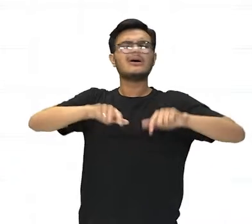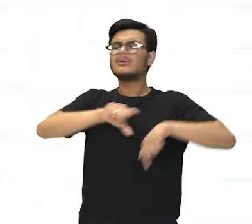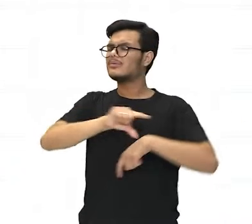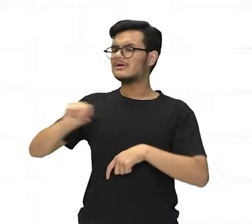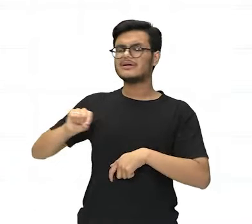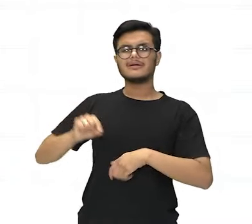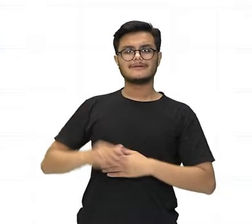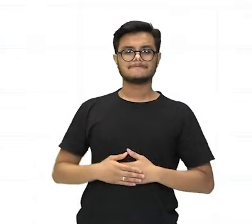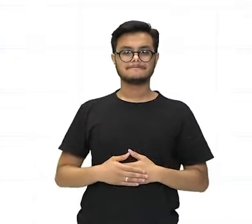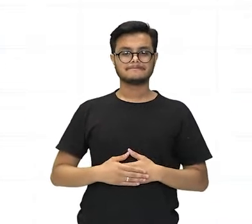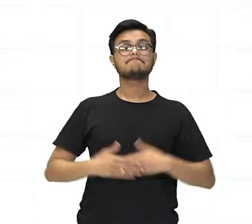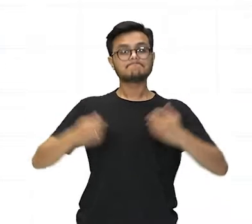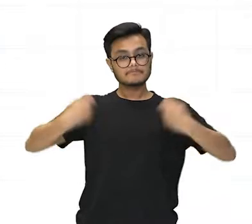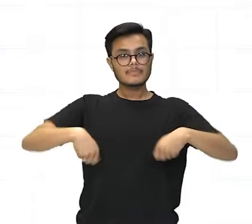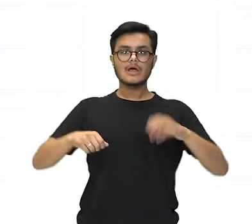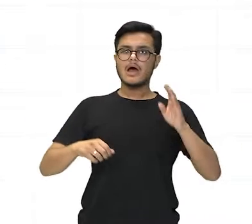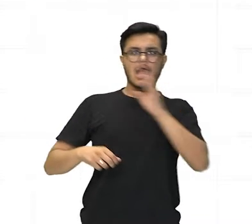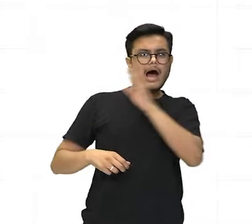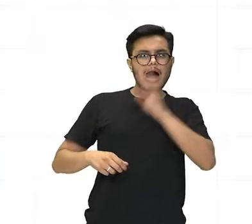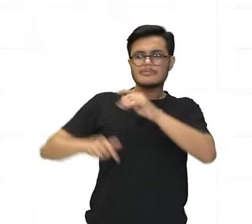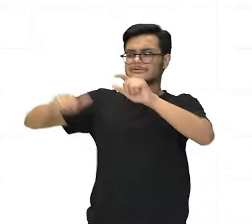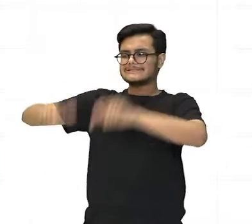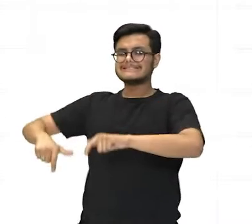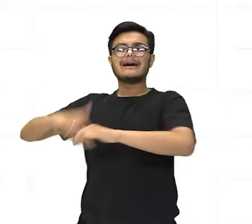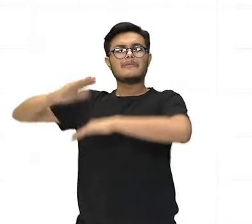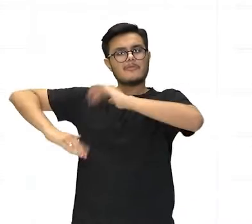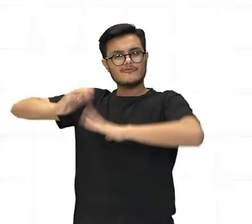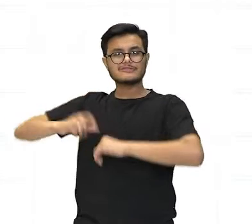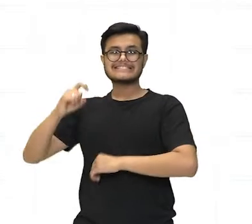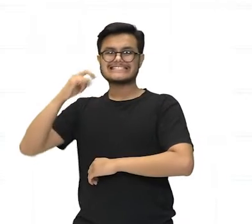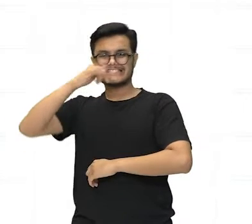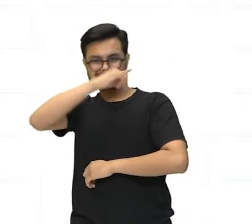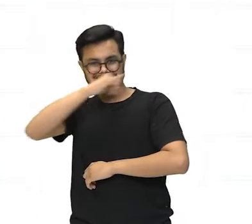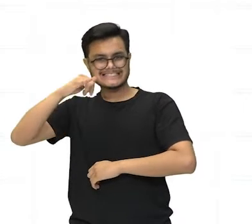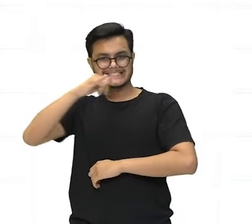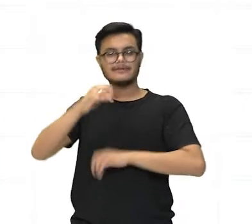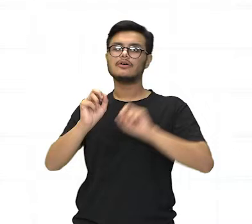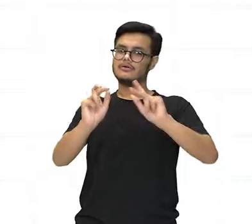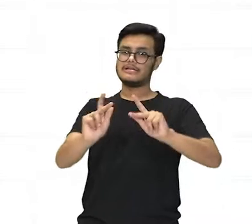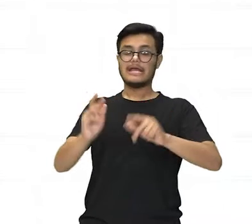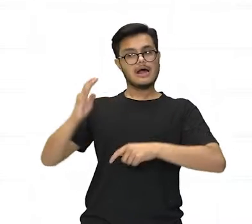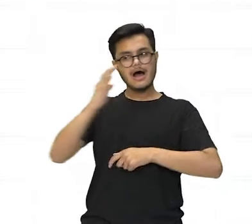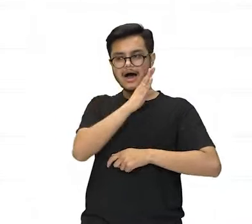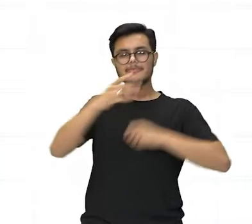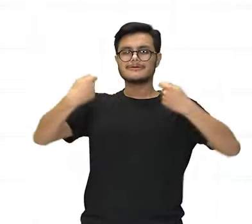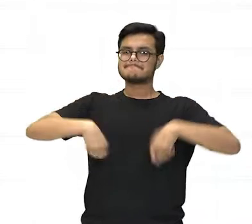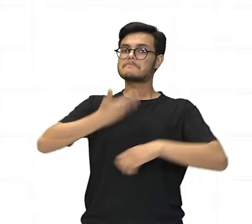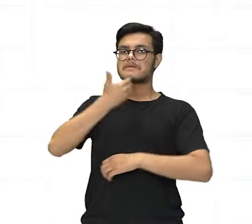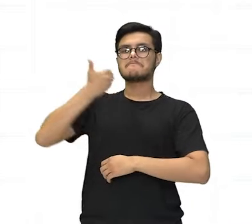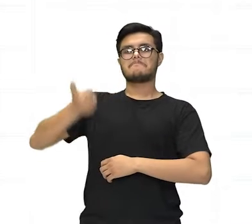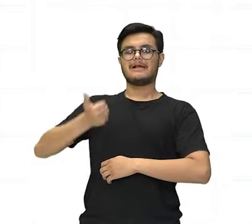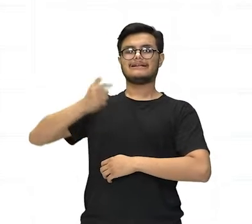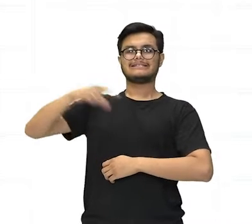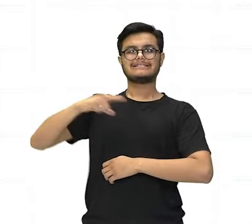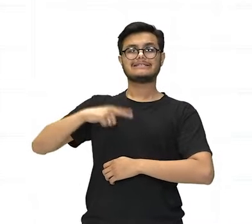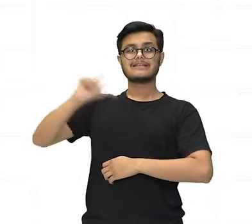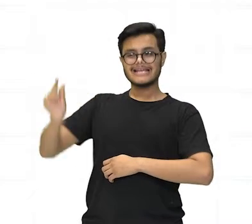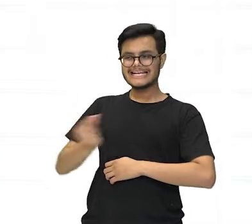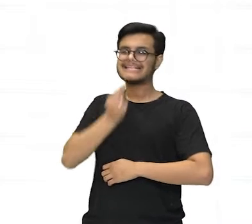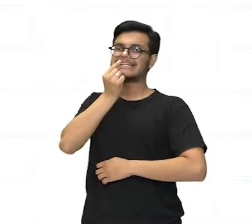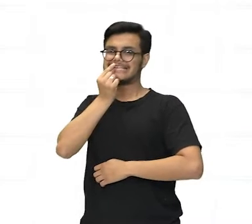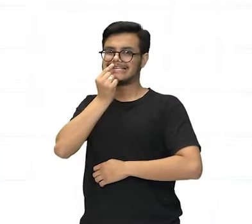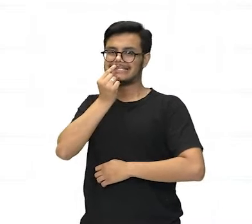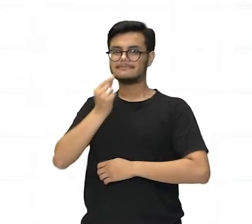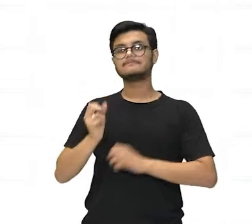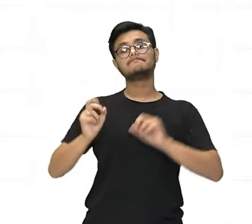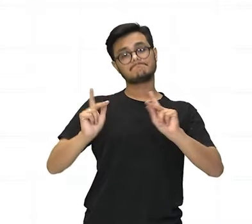vítima rapidamente ao dentista. Quanto mais rápido você agir, mais chances de reposição